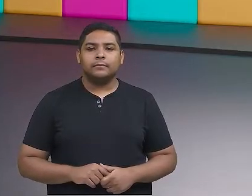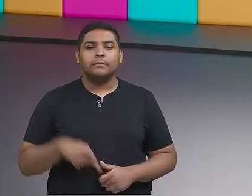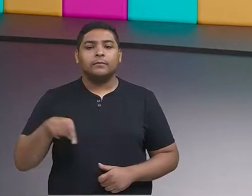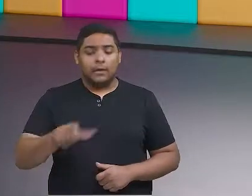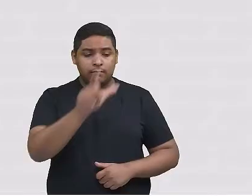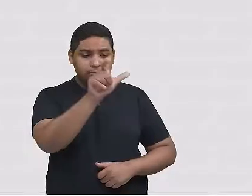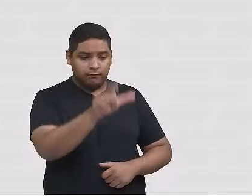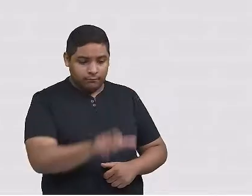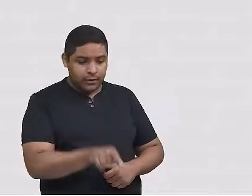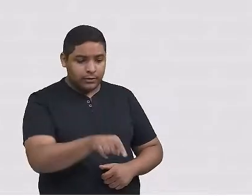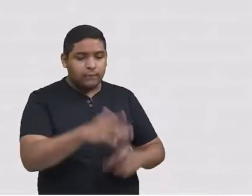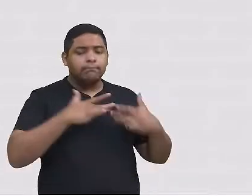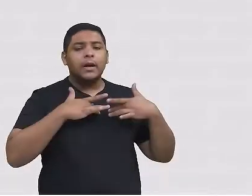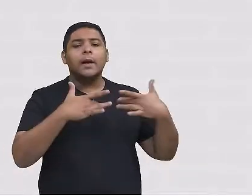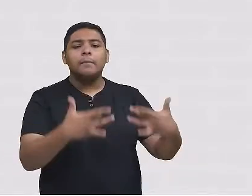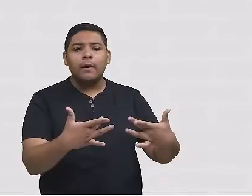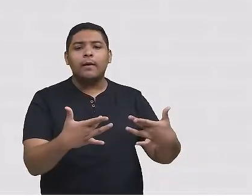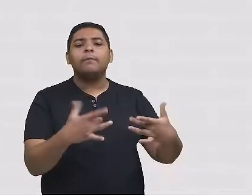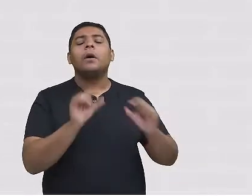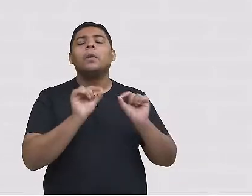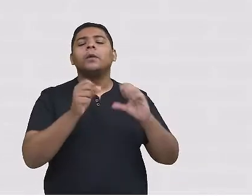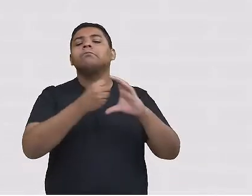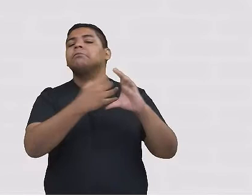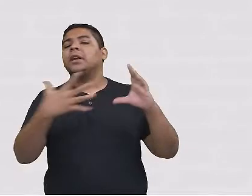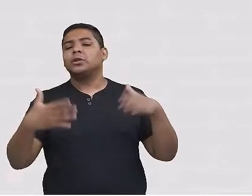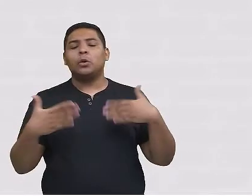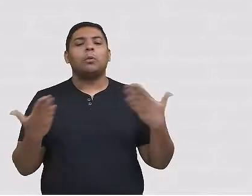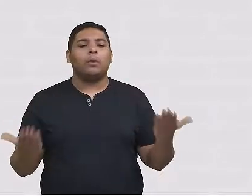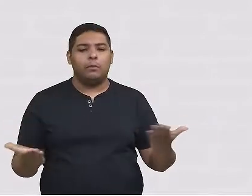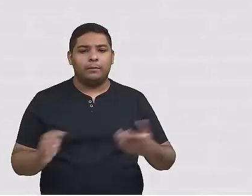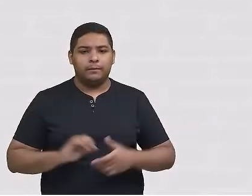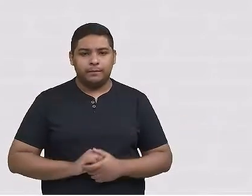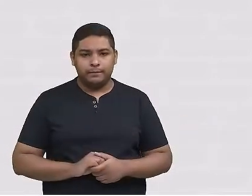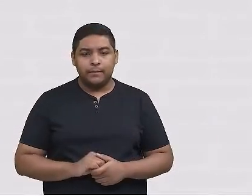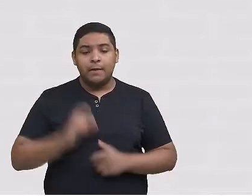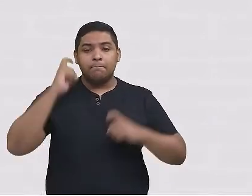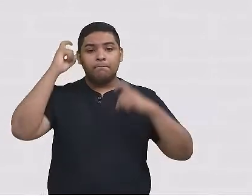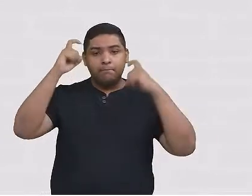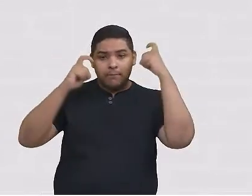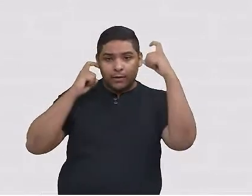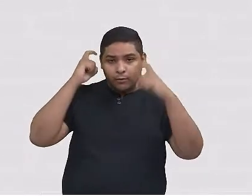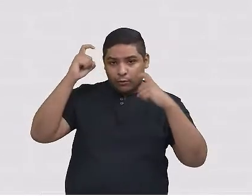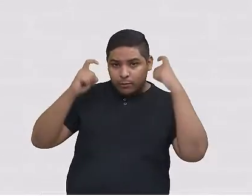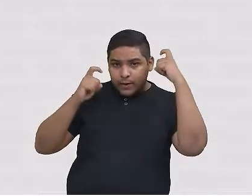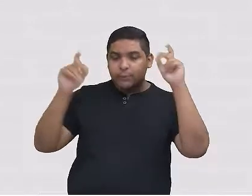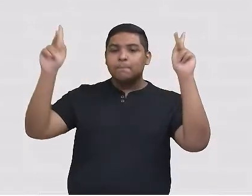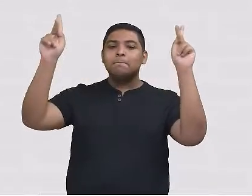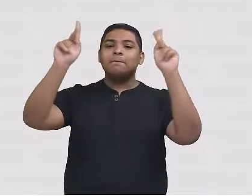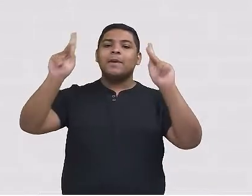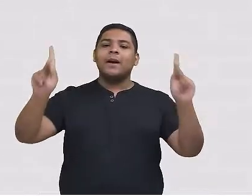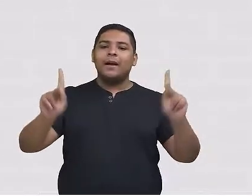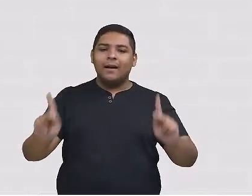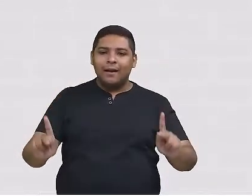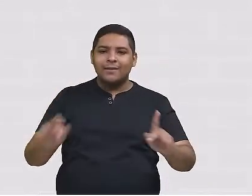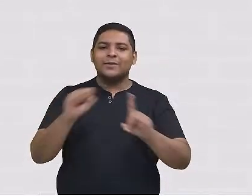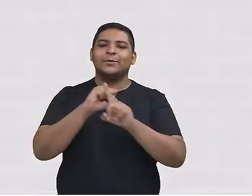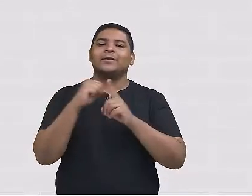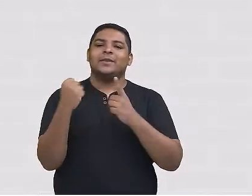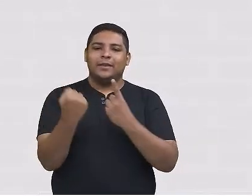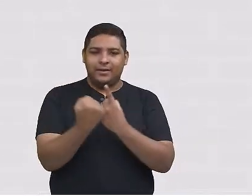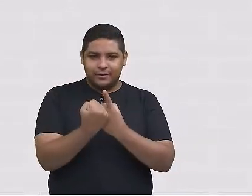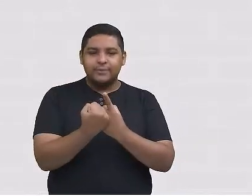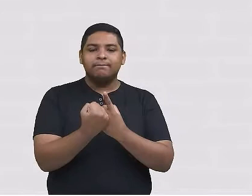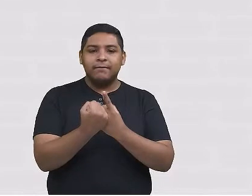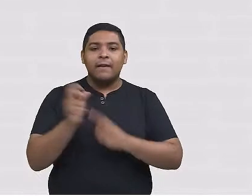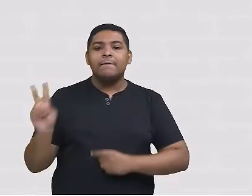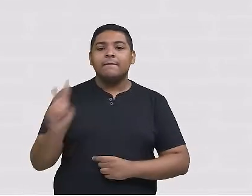é amável apresenta o quê? Apresenta uma preocupação com a harmonia social e valoriza a